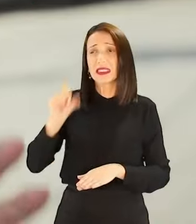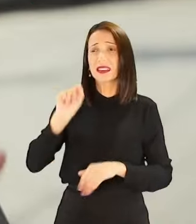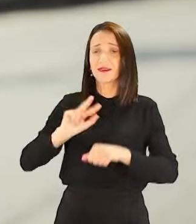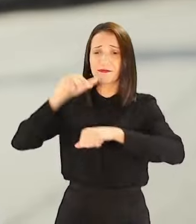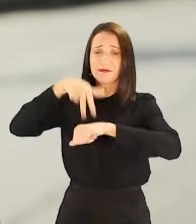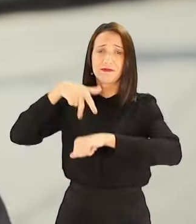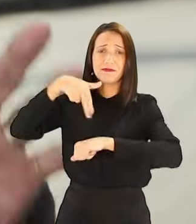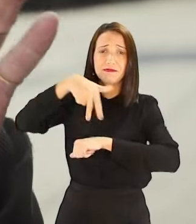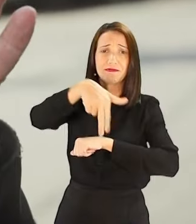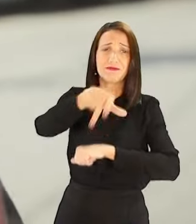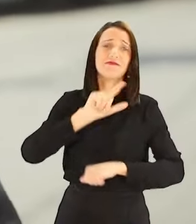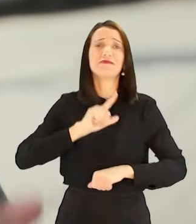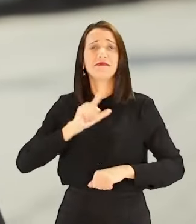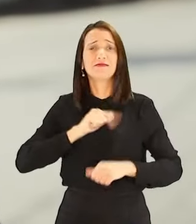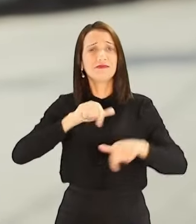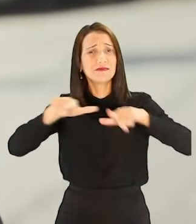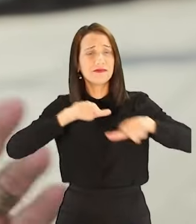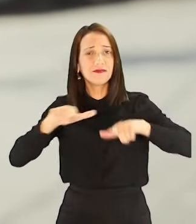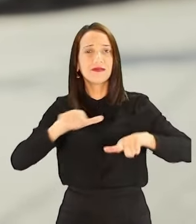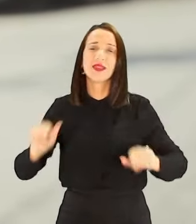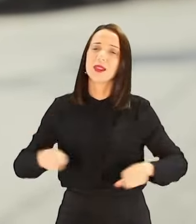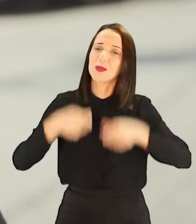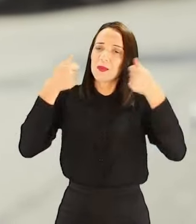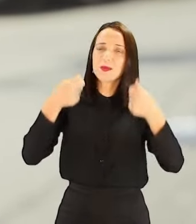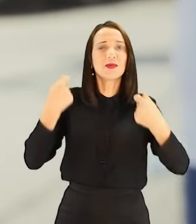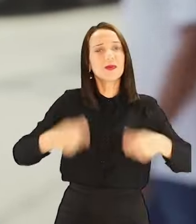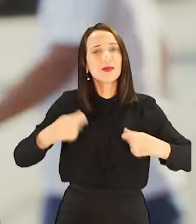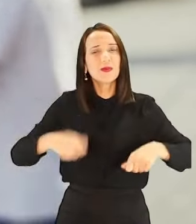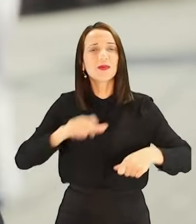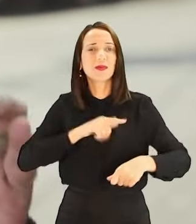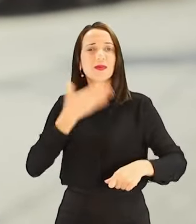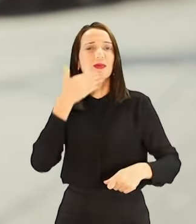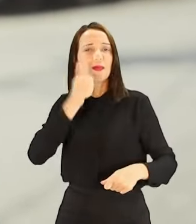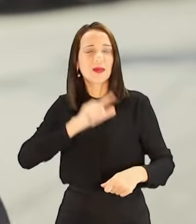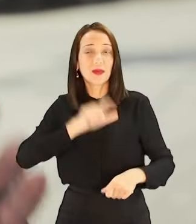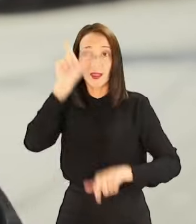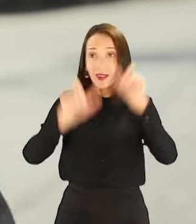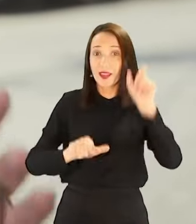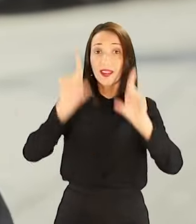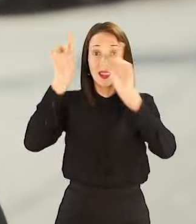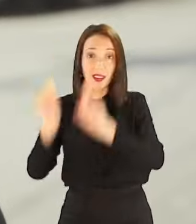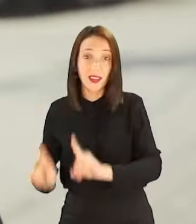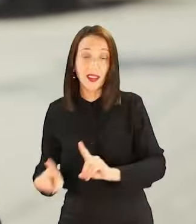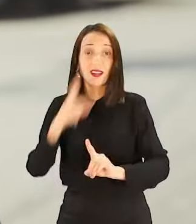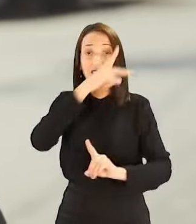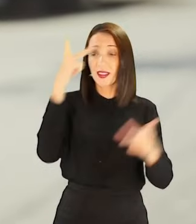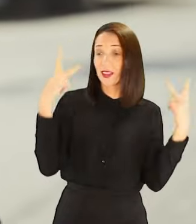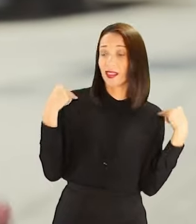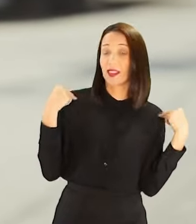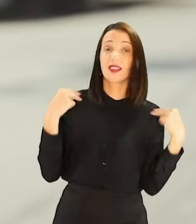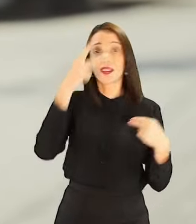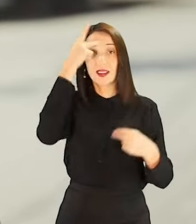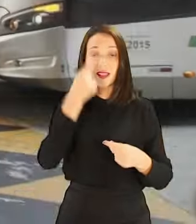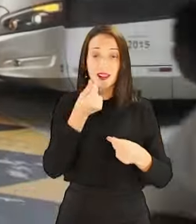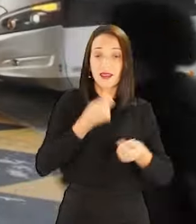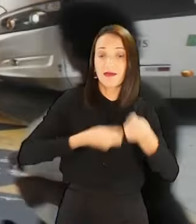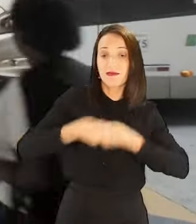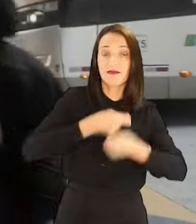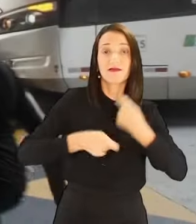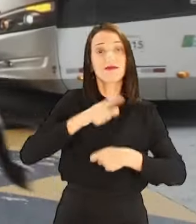trabalho. Precisamos de melhores condições, tanto para os deficientes, como para os motoristas, como para os cobradores, como para a